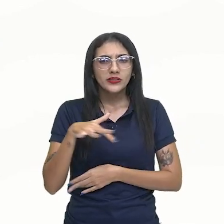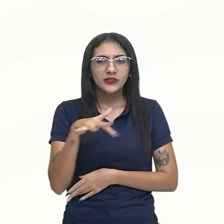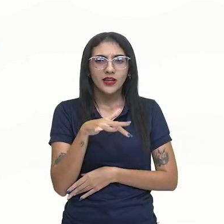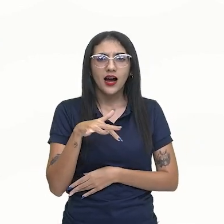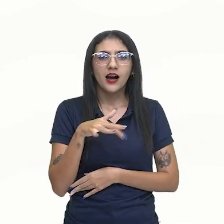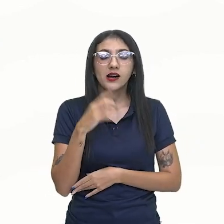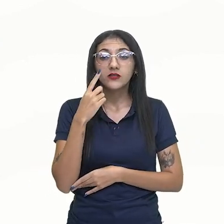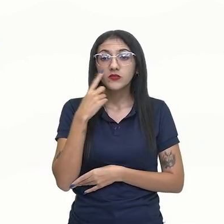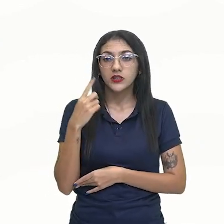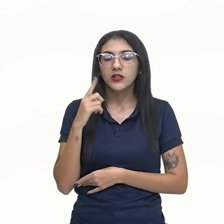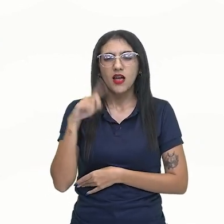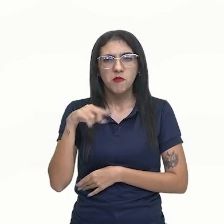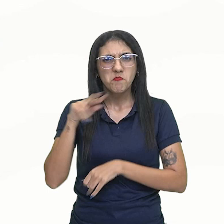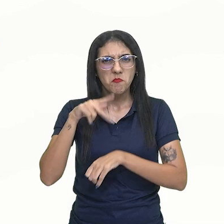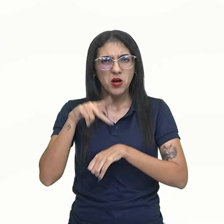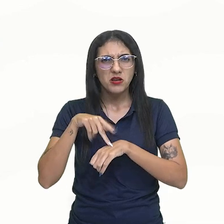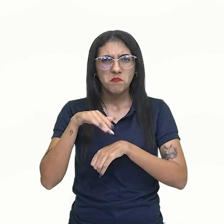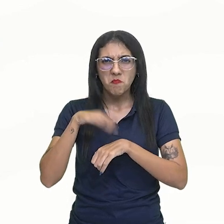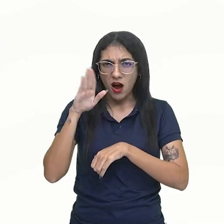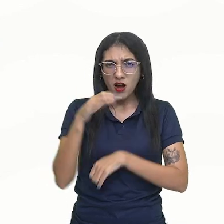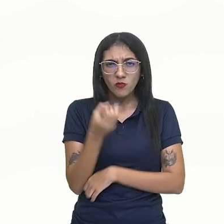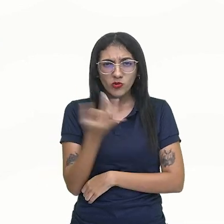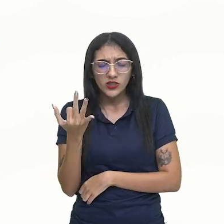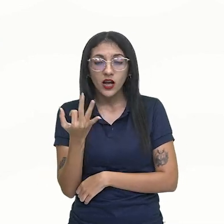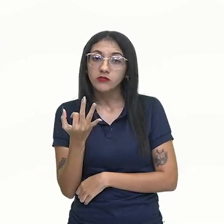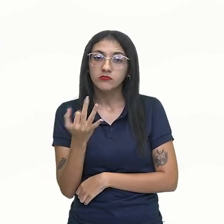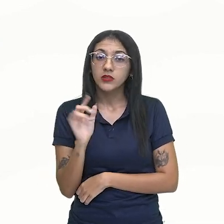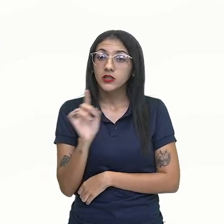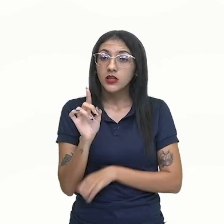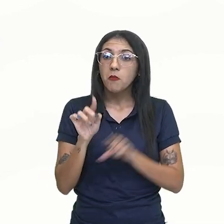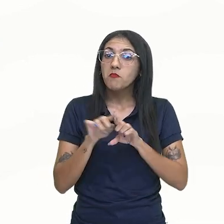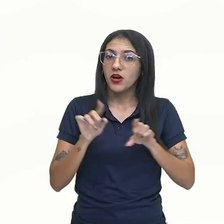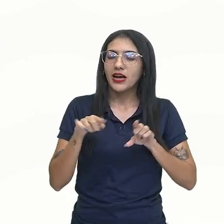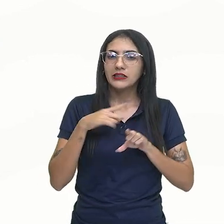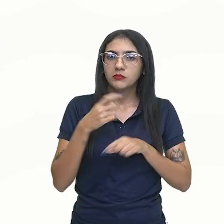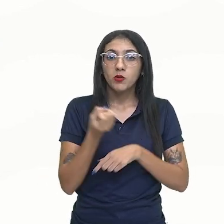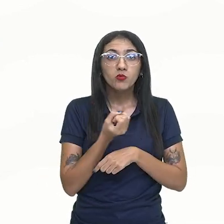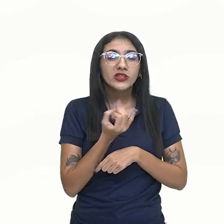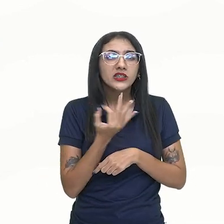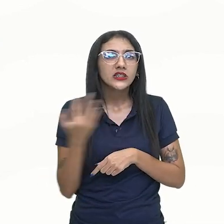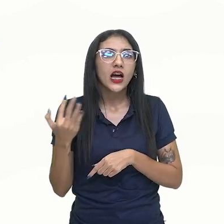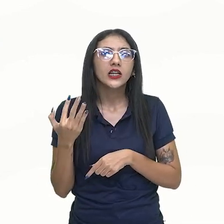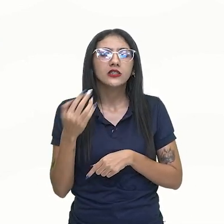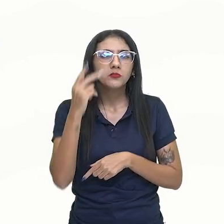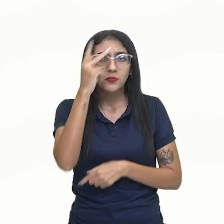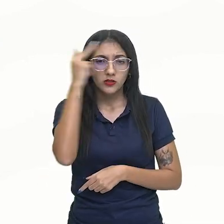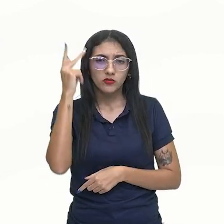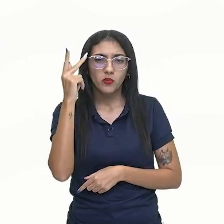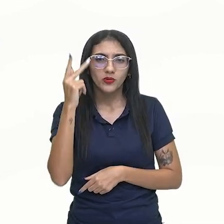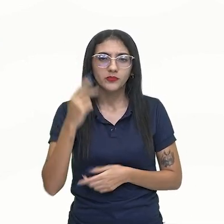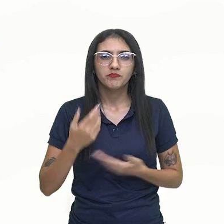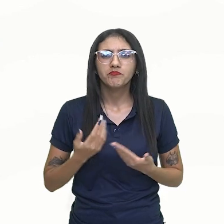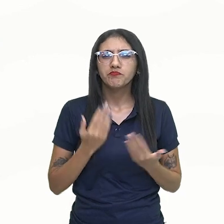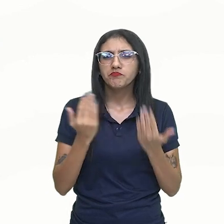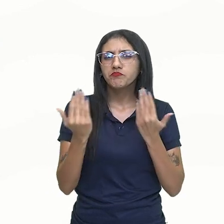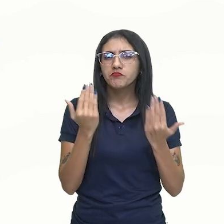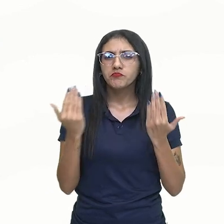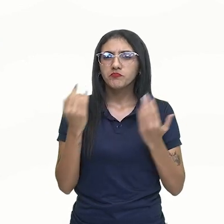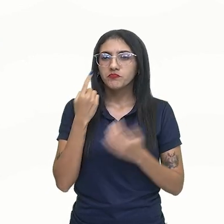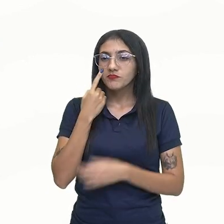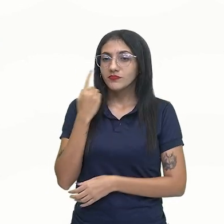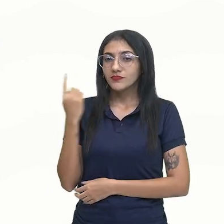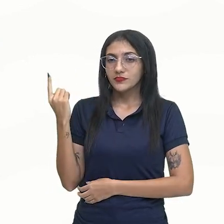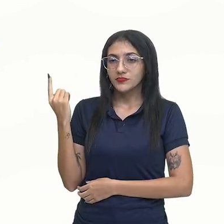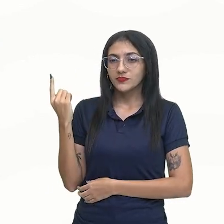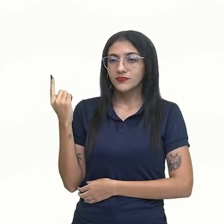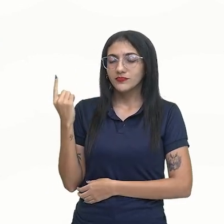sendo os países mais populosos do mundo, tem muita gente concentrada, né? Quando a gente pega aqui o território da